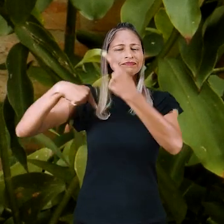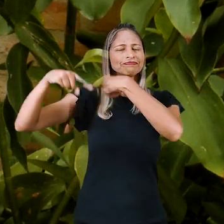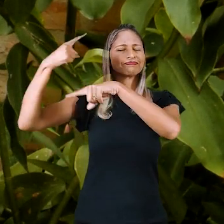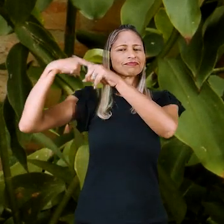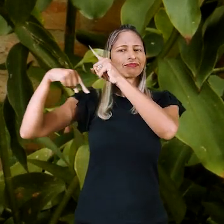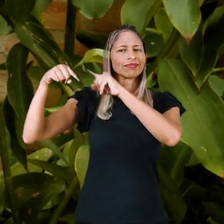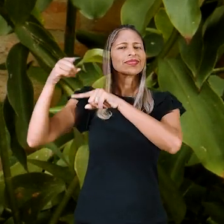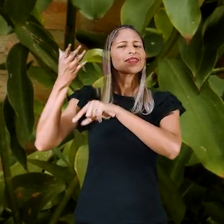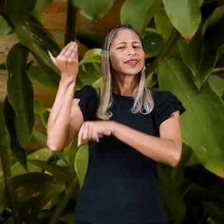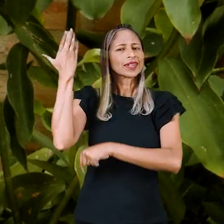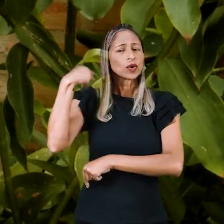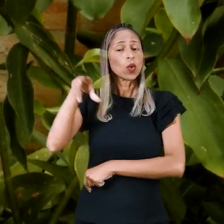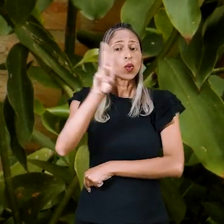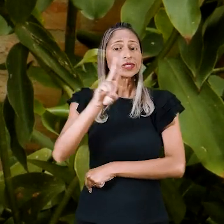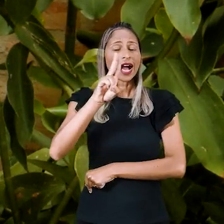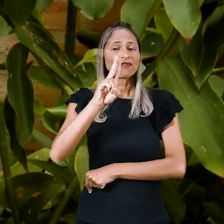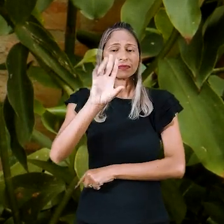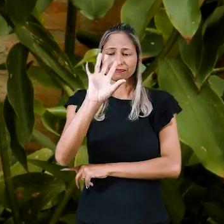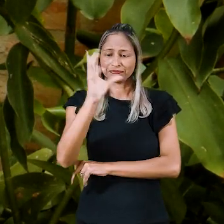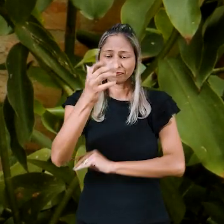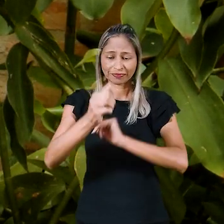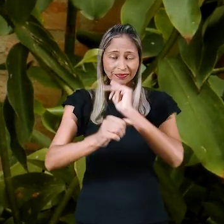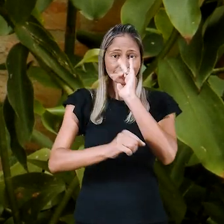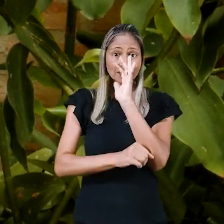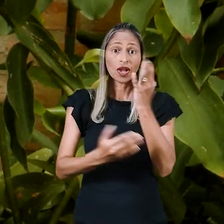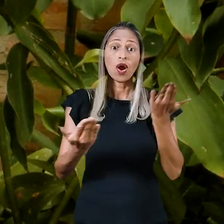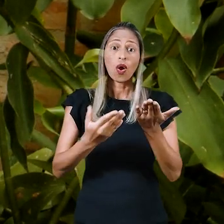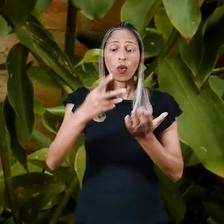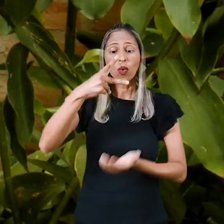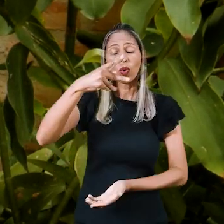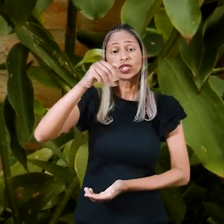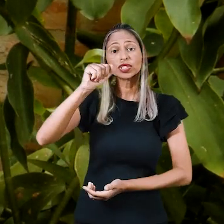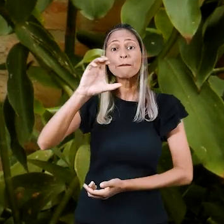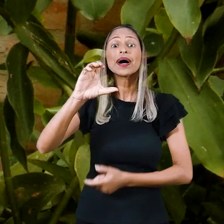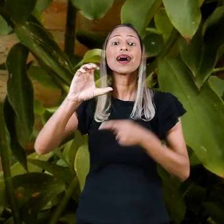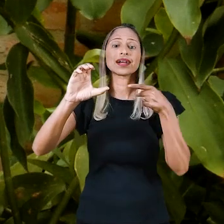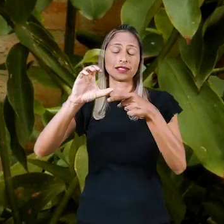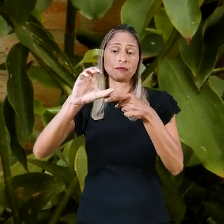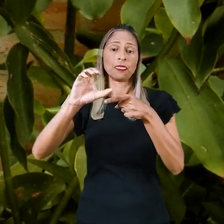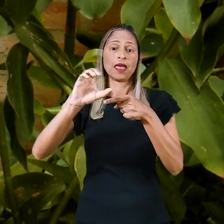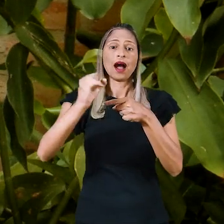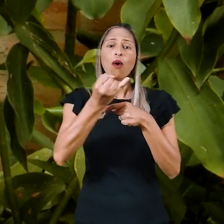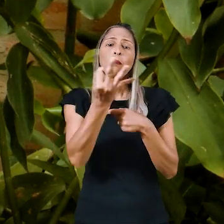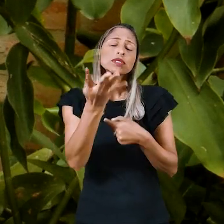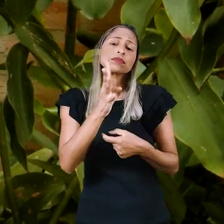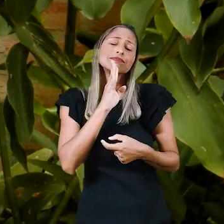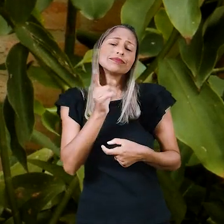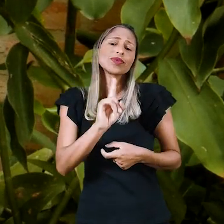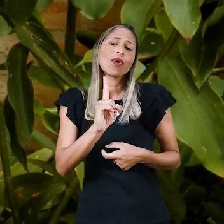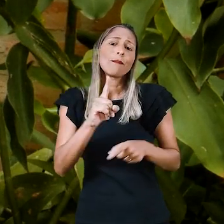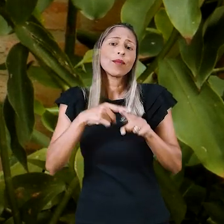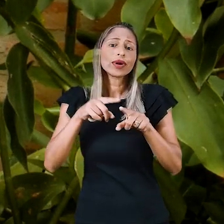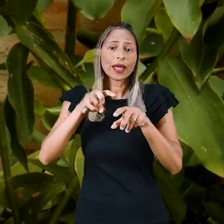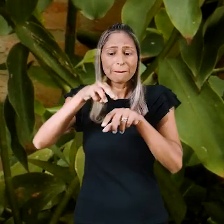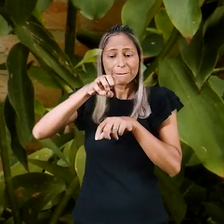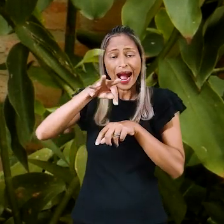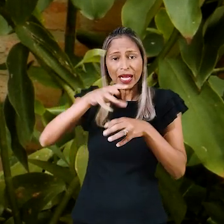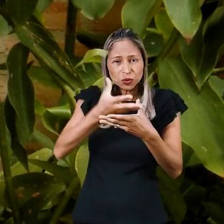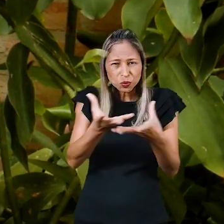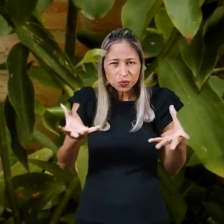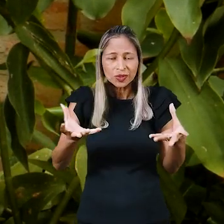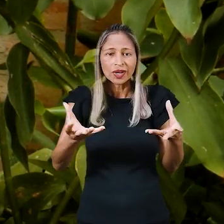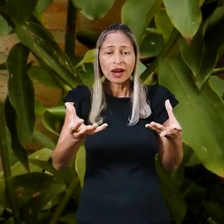nossos ancestrais, e antigamente, usavam muito plantas, hoje chamadas de punks. E tem muita gente que não conhece, porque elas estão no